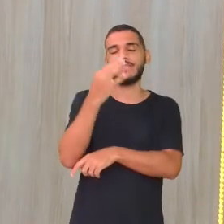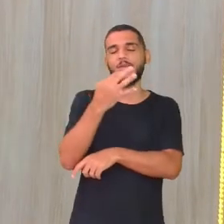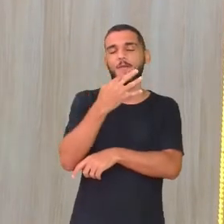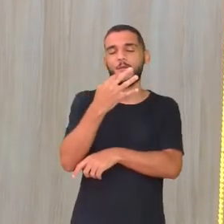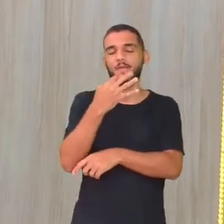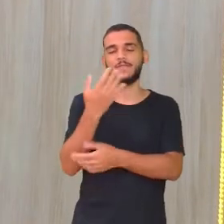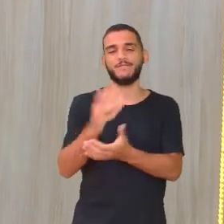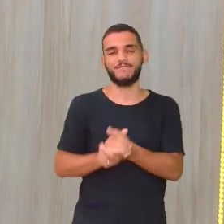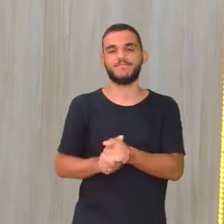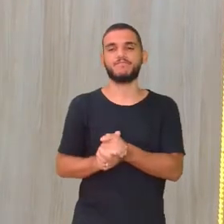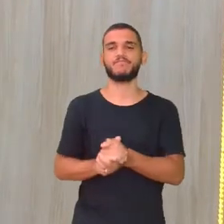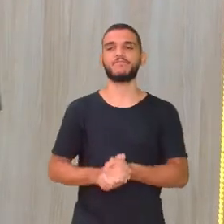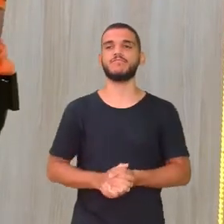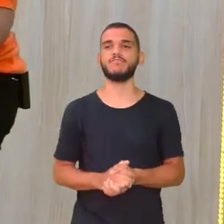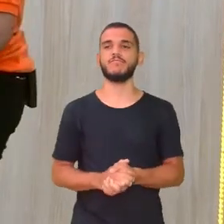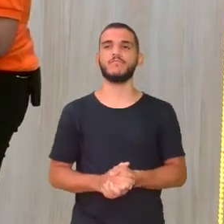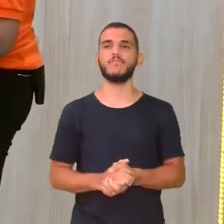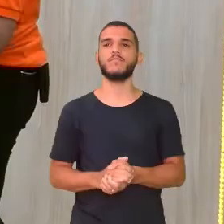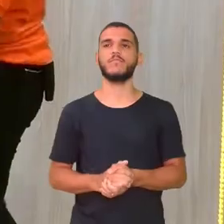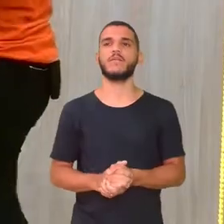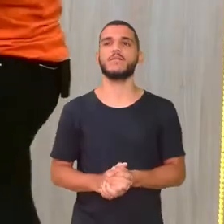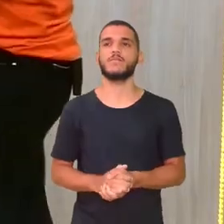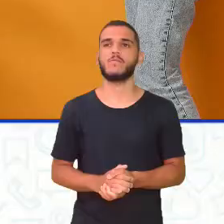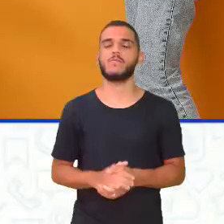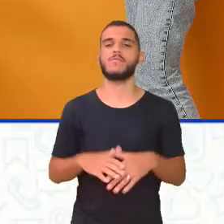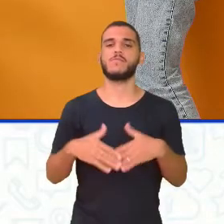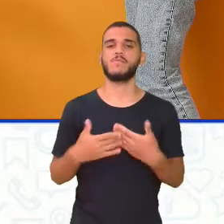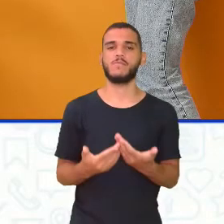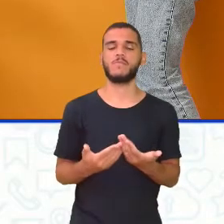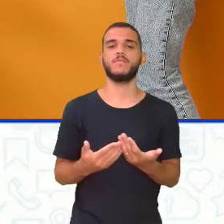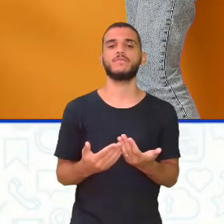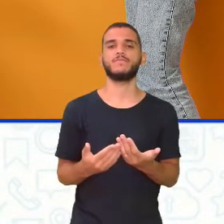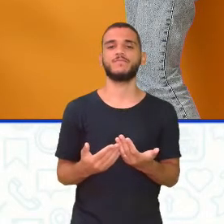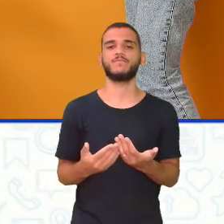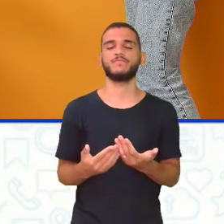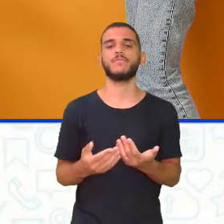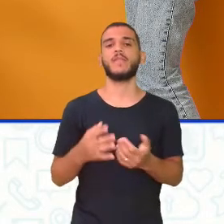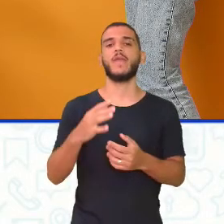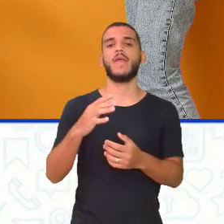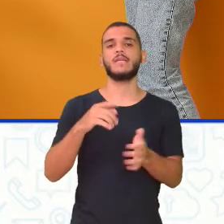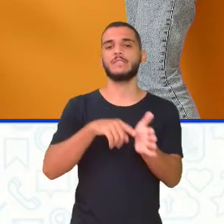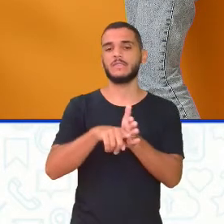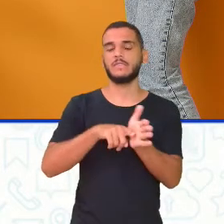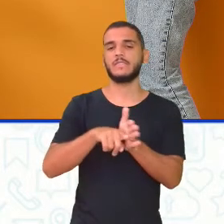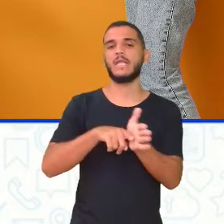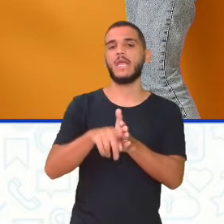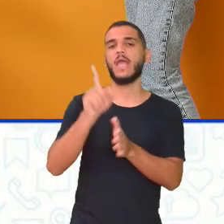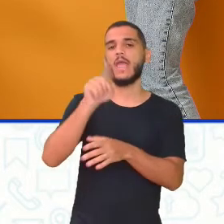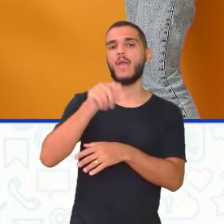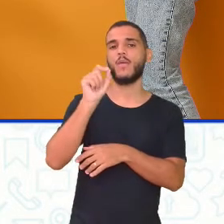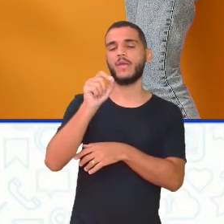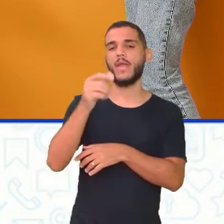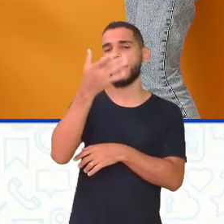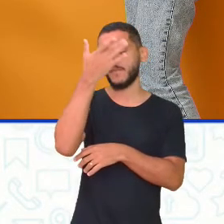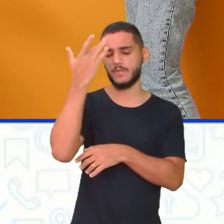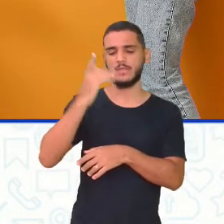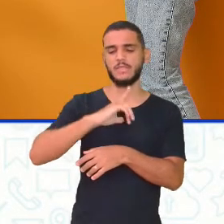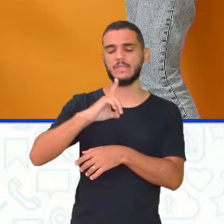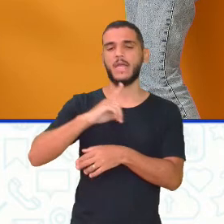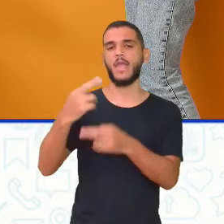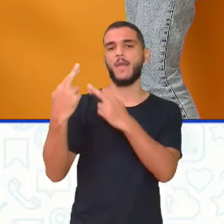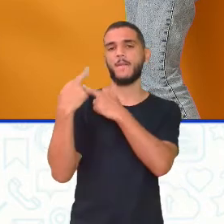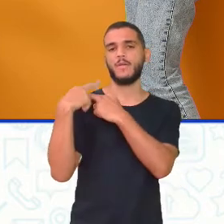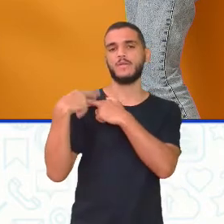fazer essa comunicação, tá certo? O especialista é aquele que exerce um argumento de autoridade diante